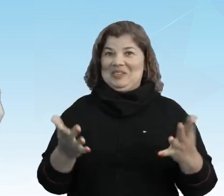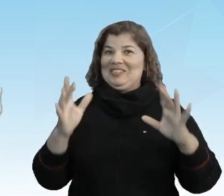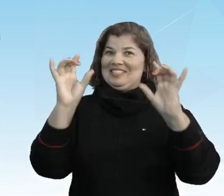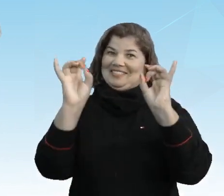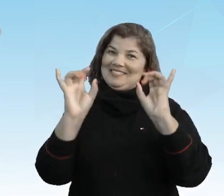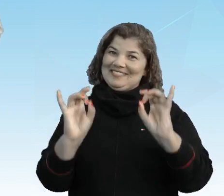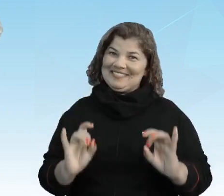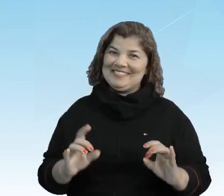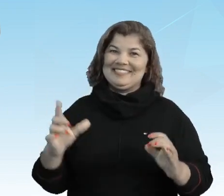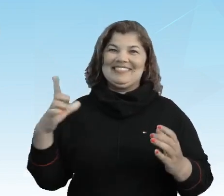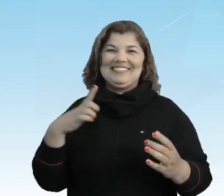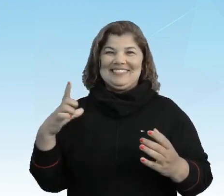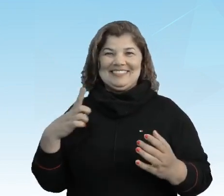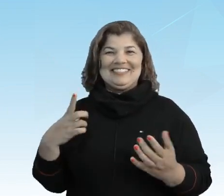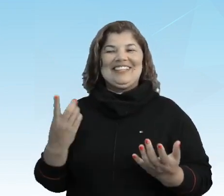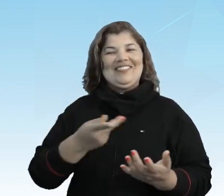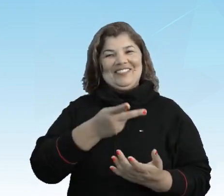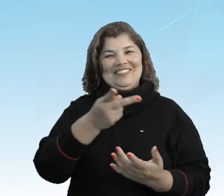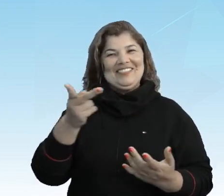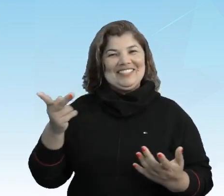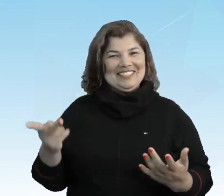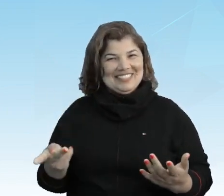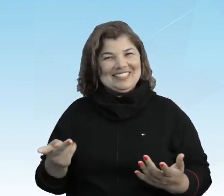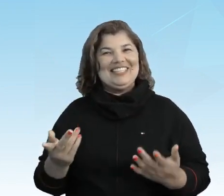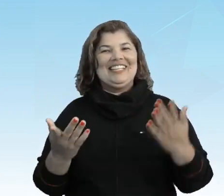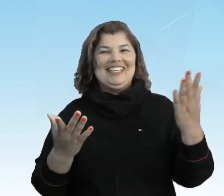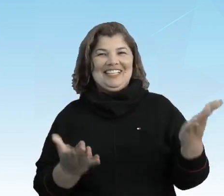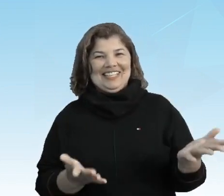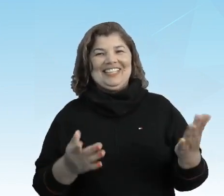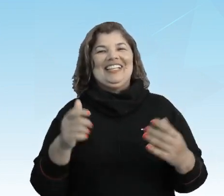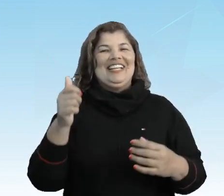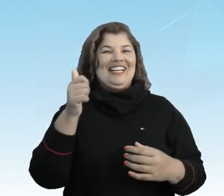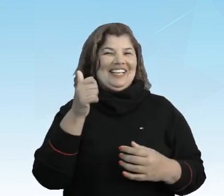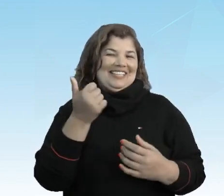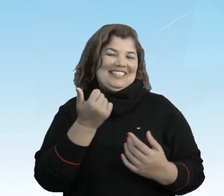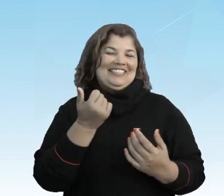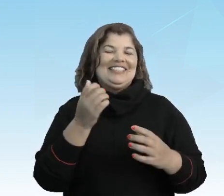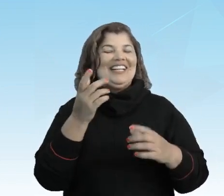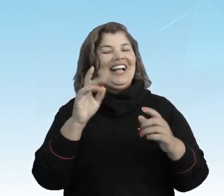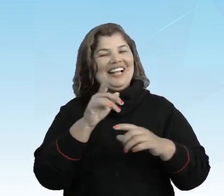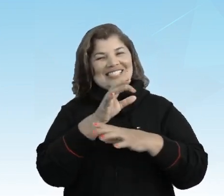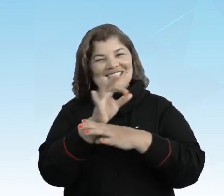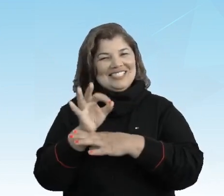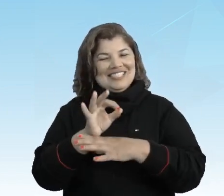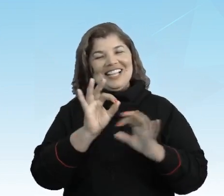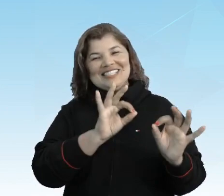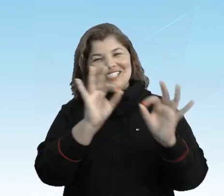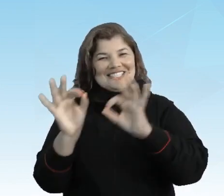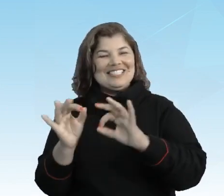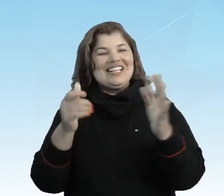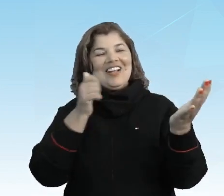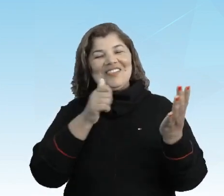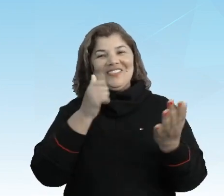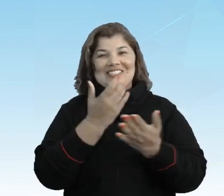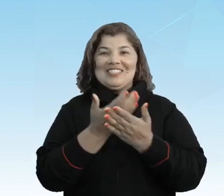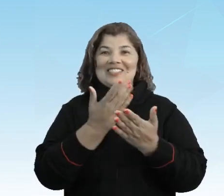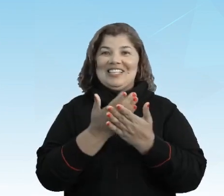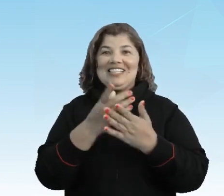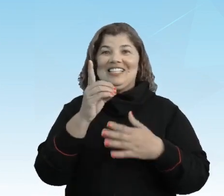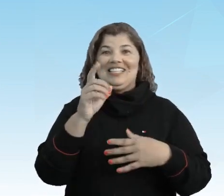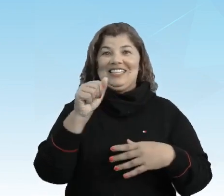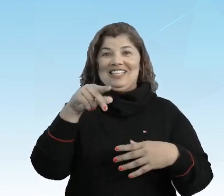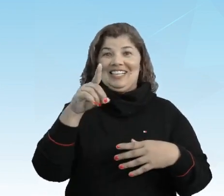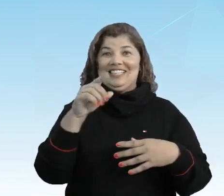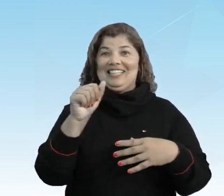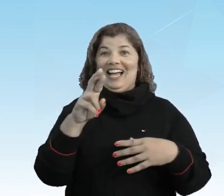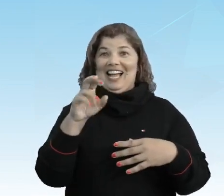especialmente aqui, nós temos a visita, certo? Está assistindo aqui a nossa gravação da estudante Dandara, ela que é pernambucana e